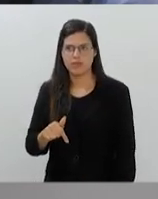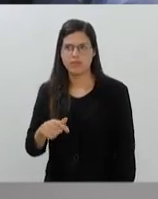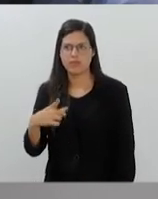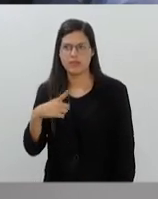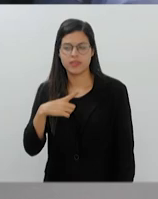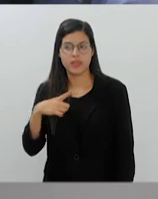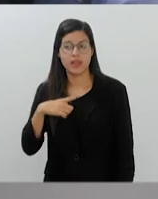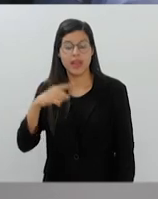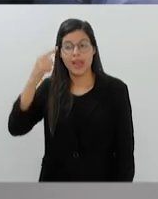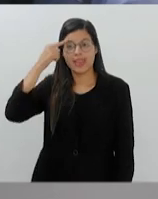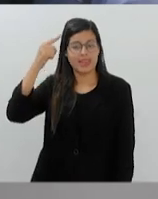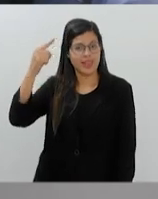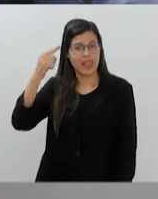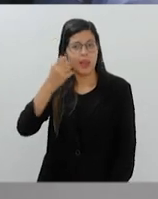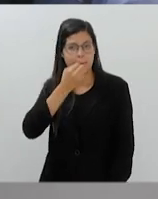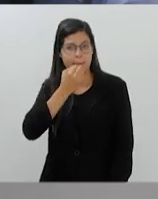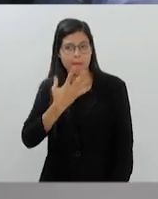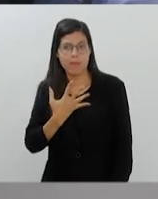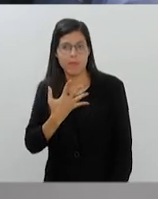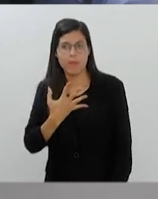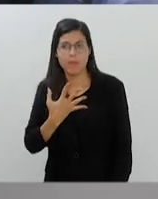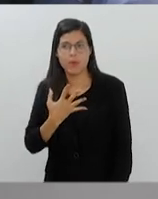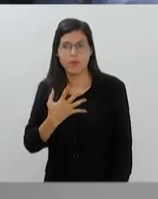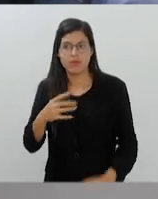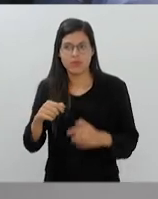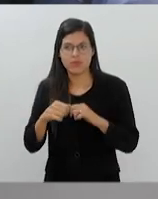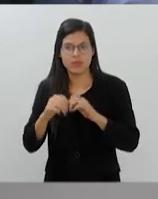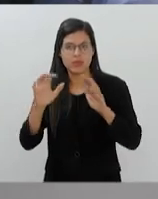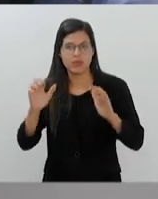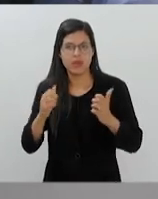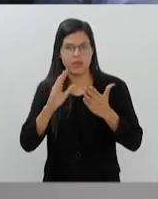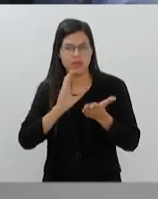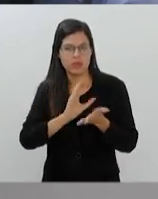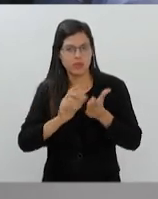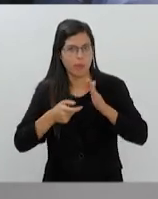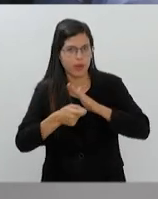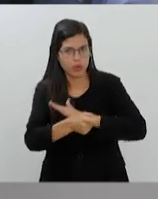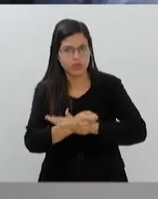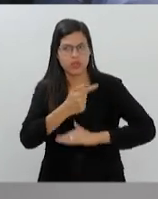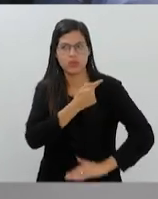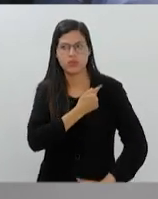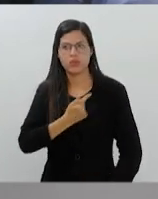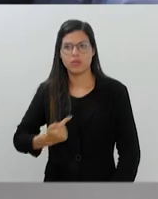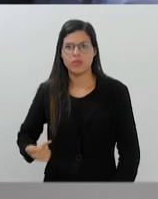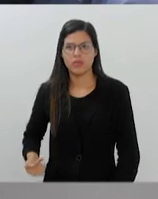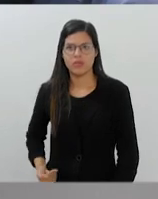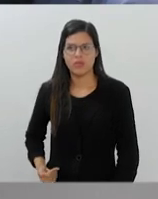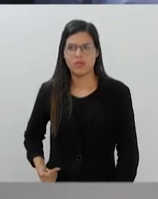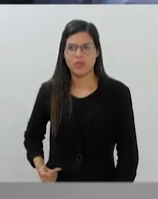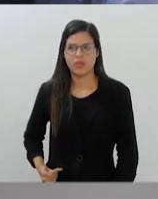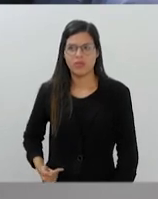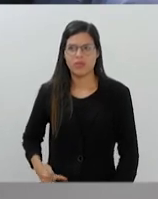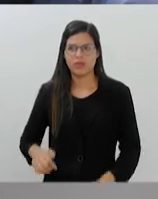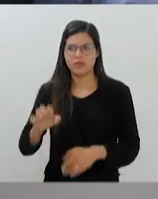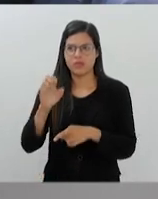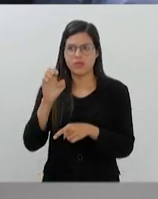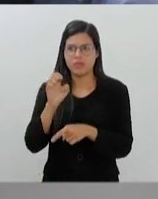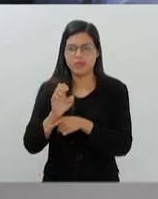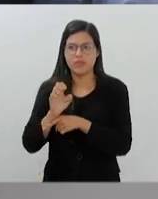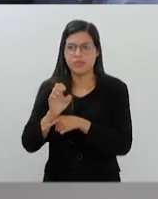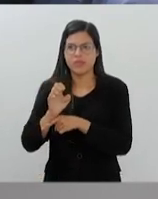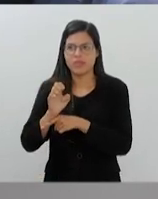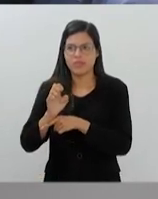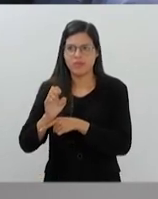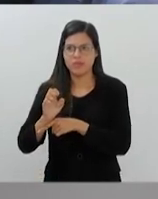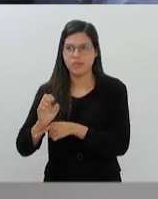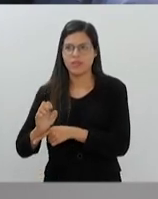processo a ideia intenção é boa porque quando você faz um evento de patrocínio do governo e poderia ser o Detran poderia ser qualquer outro tipo de autarquia o problema